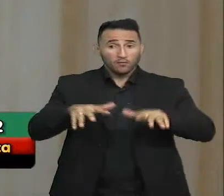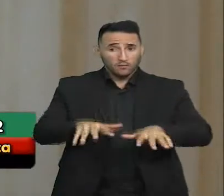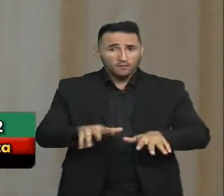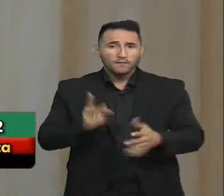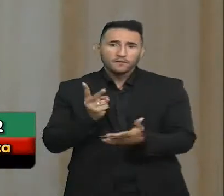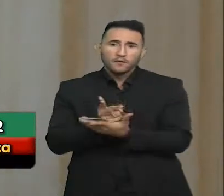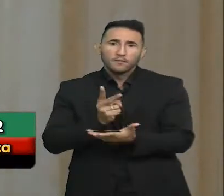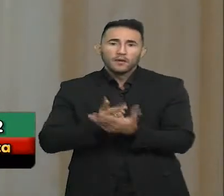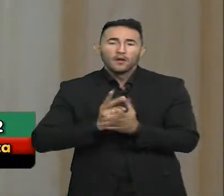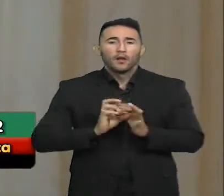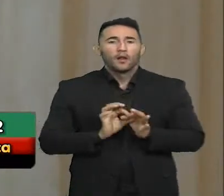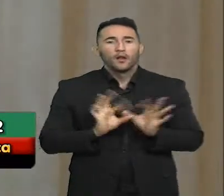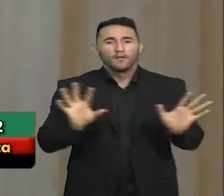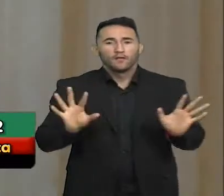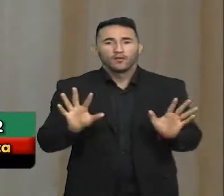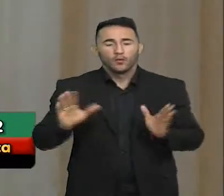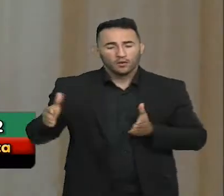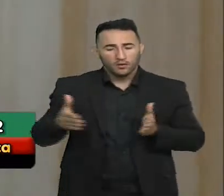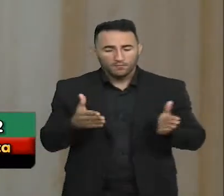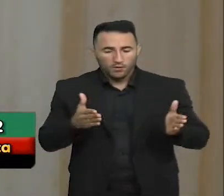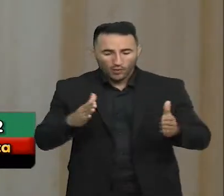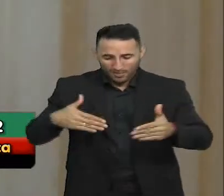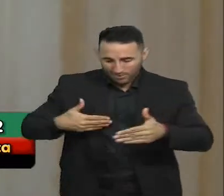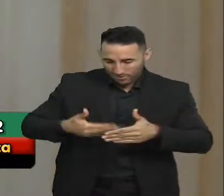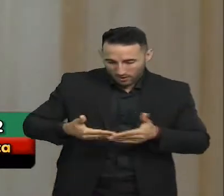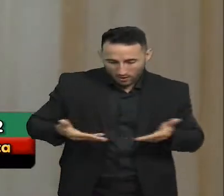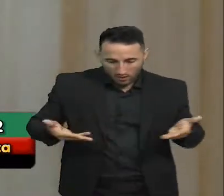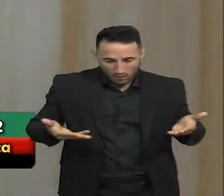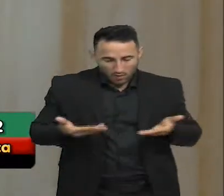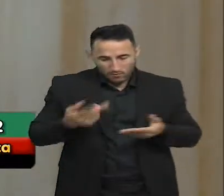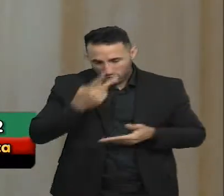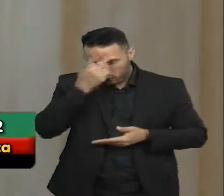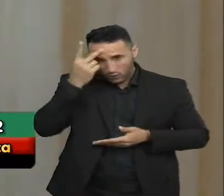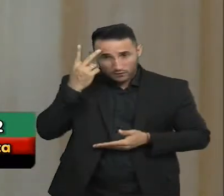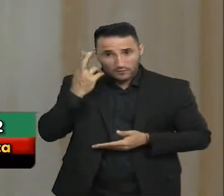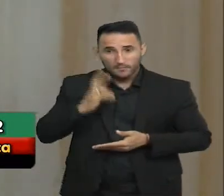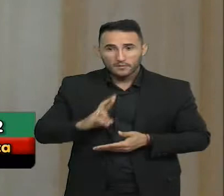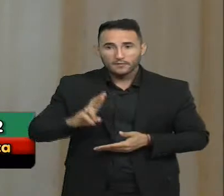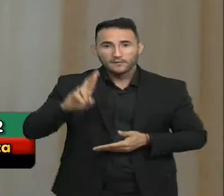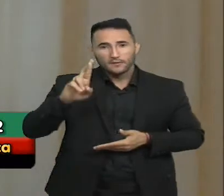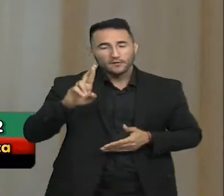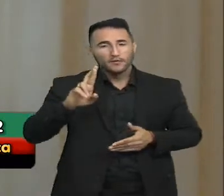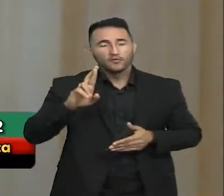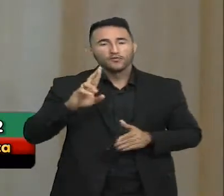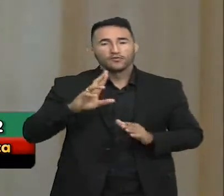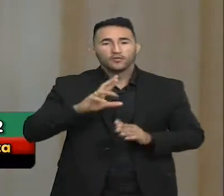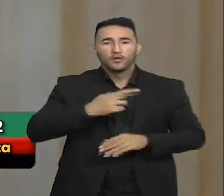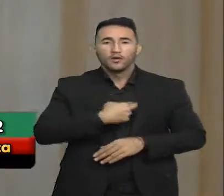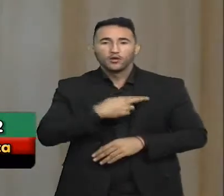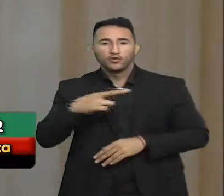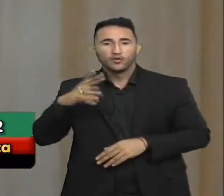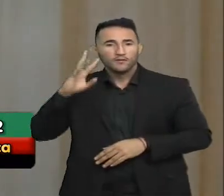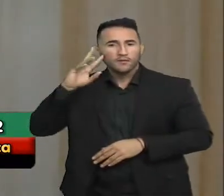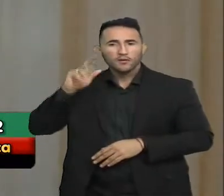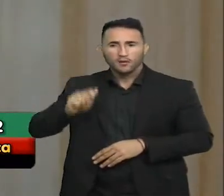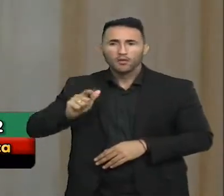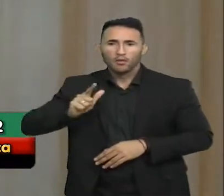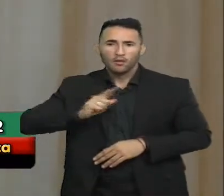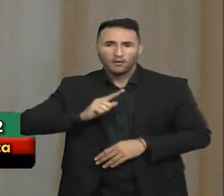sempre aberto. O caminho percorrido até agora por representantes das denominações de matriz africana, tínhamos